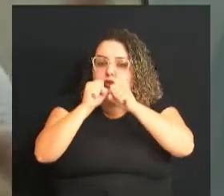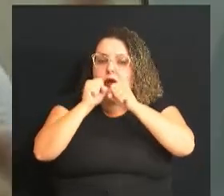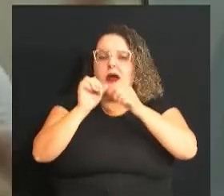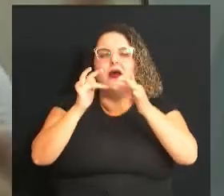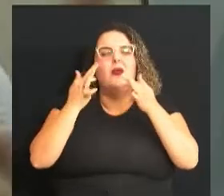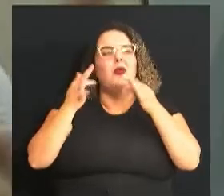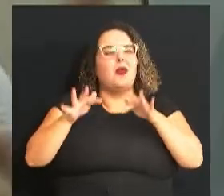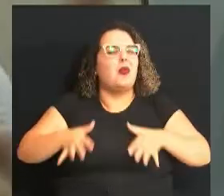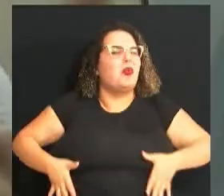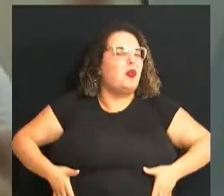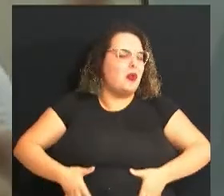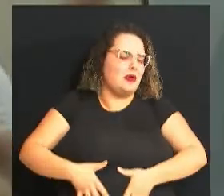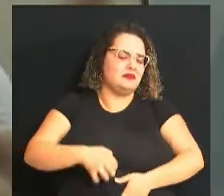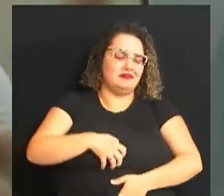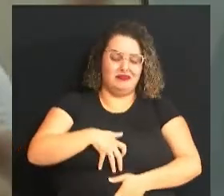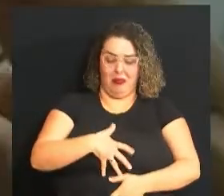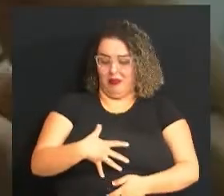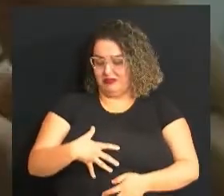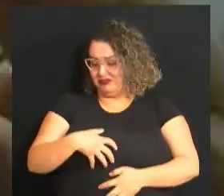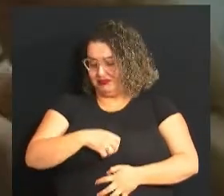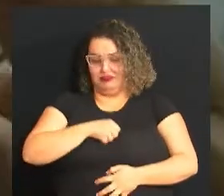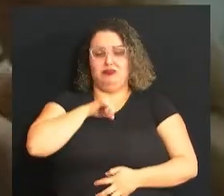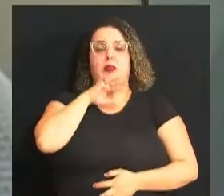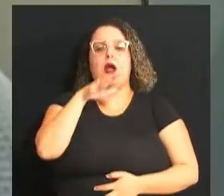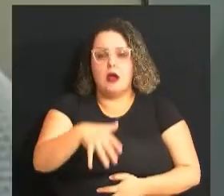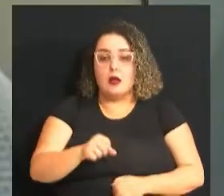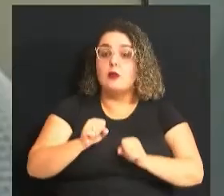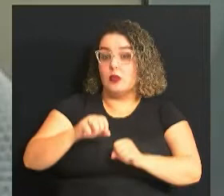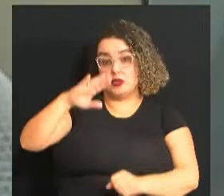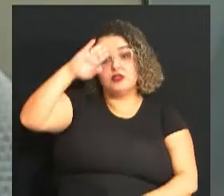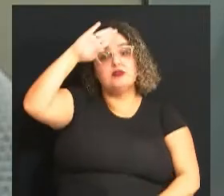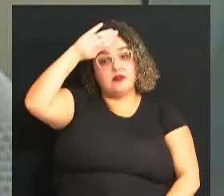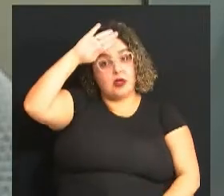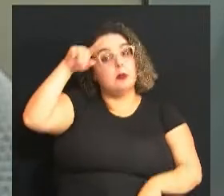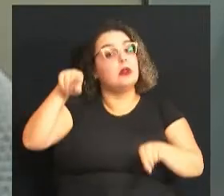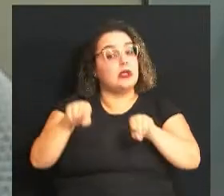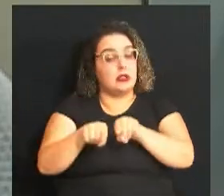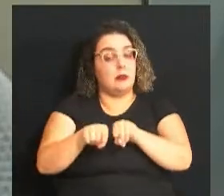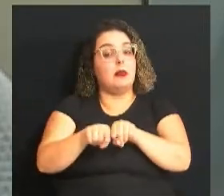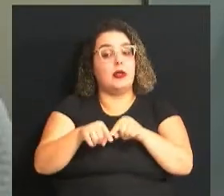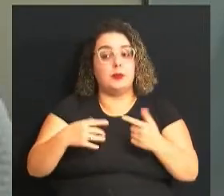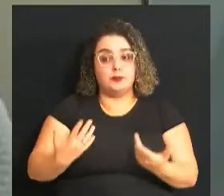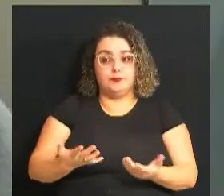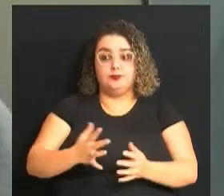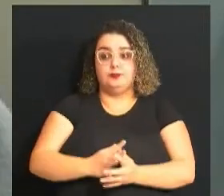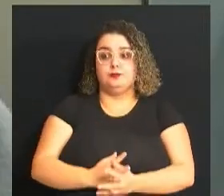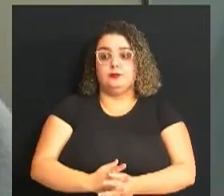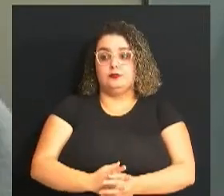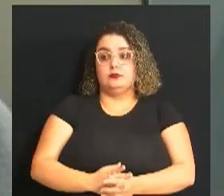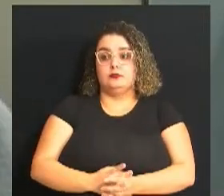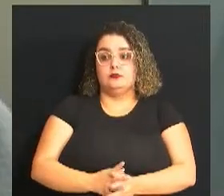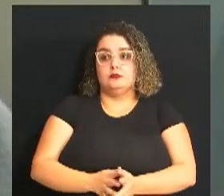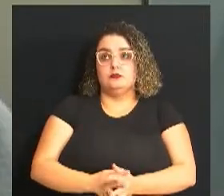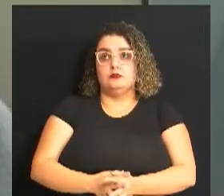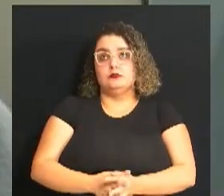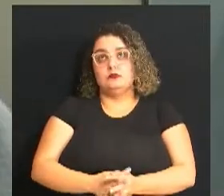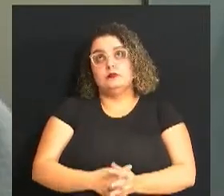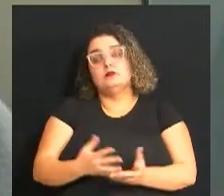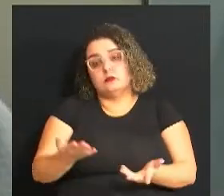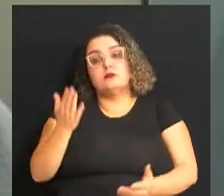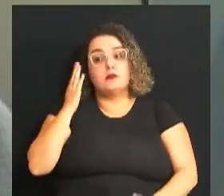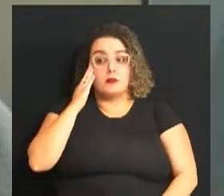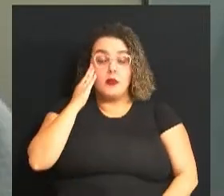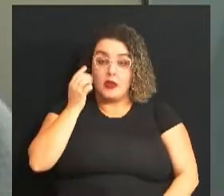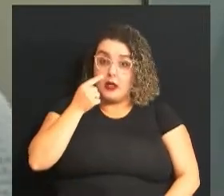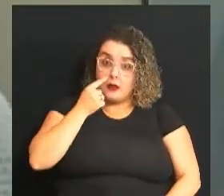abdominal, náuseas, vômitos, pode causar até febre, né? Então, quero que você entenda, Viviane, como